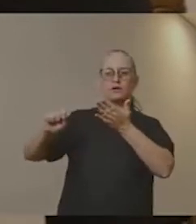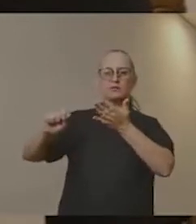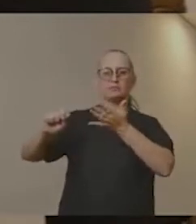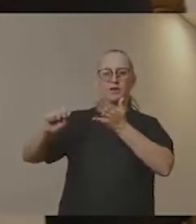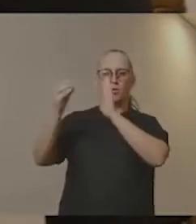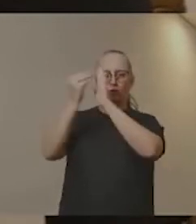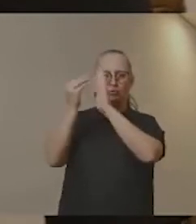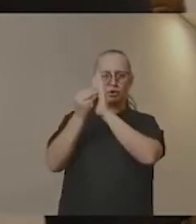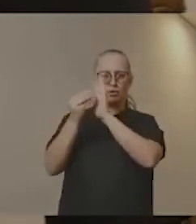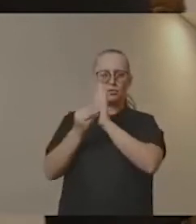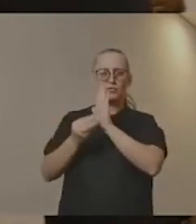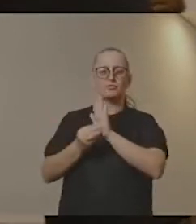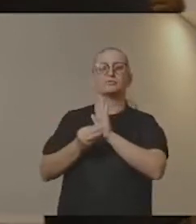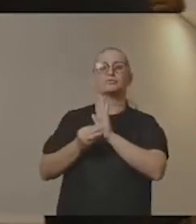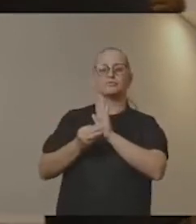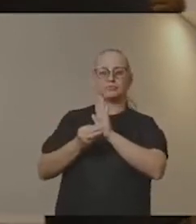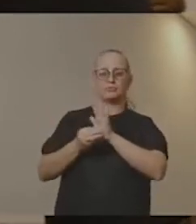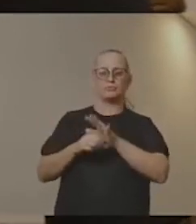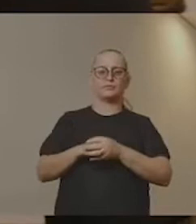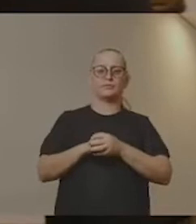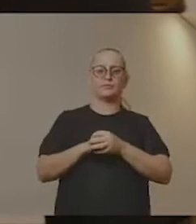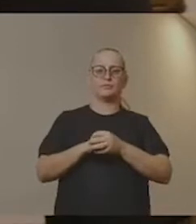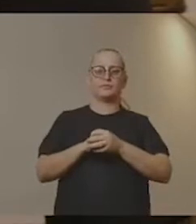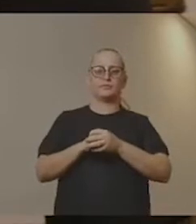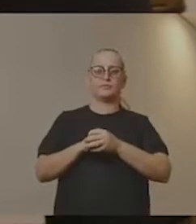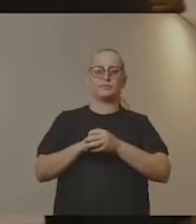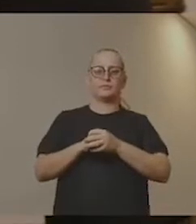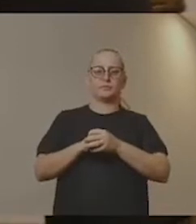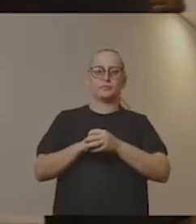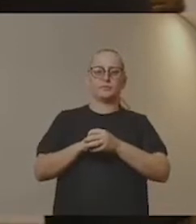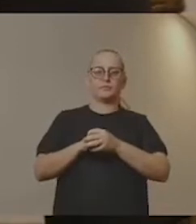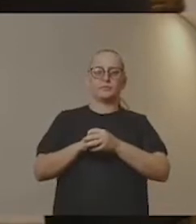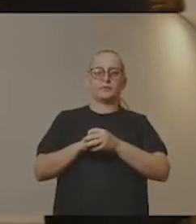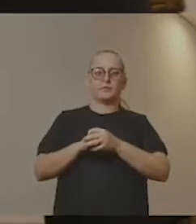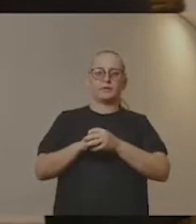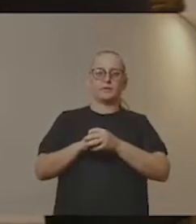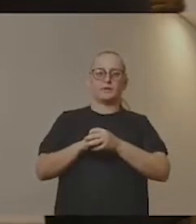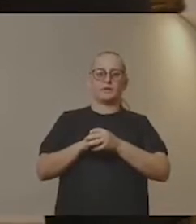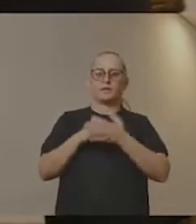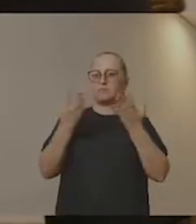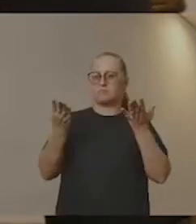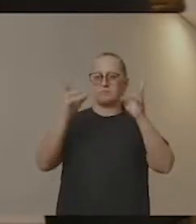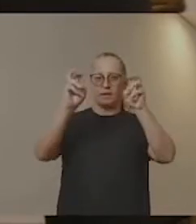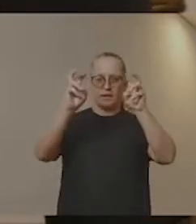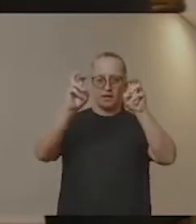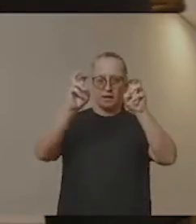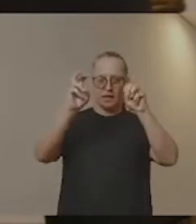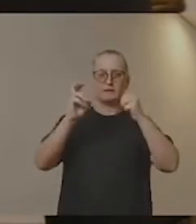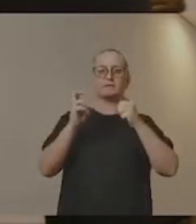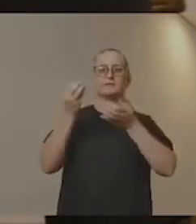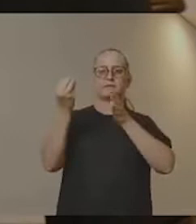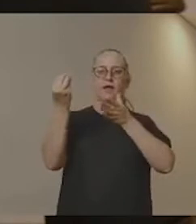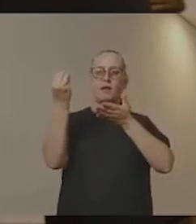investimentos, e ele falou, pô, entendo de investimentos. HLGL11, fundos imobiliários, e aí comecei a conversar. E nisso,